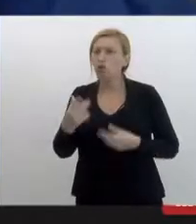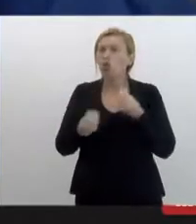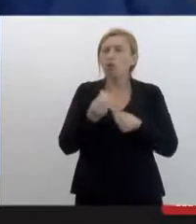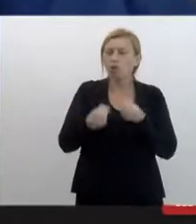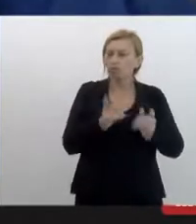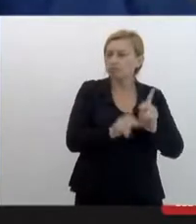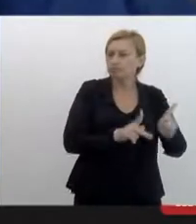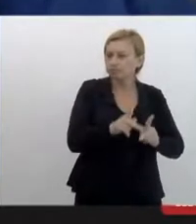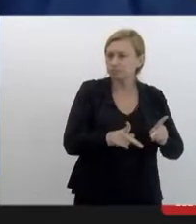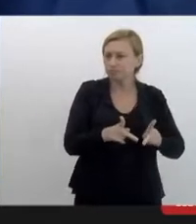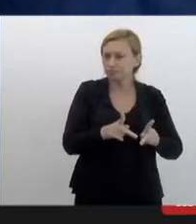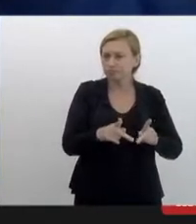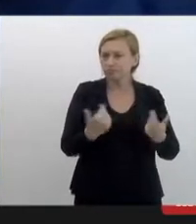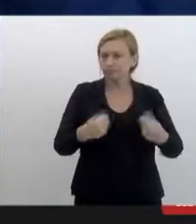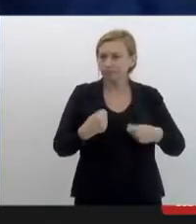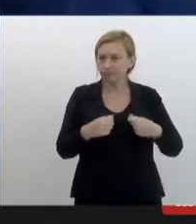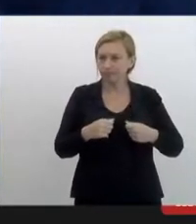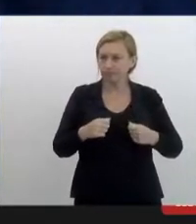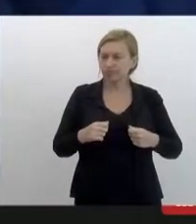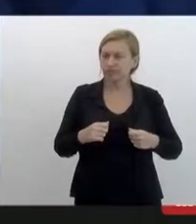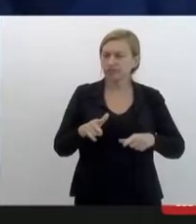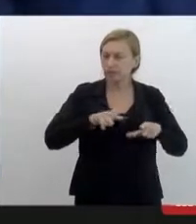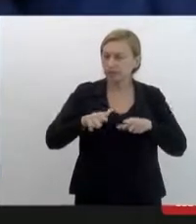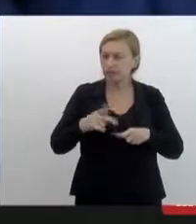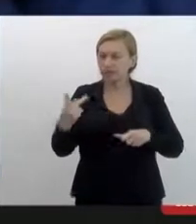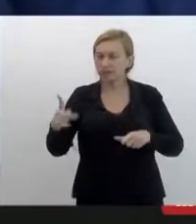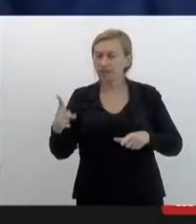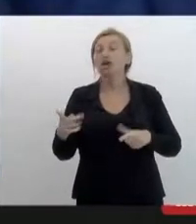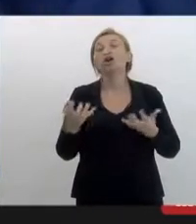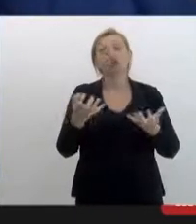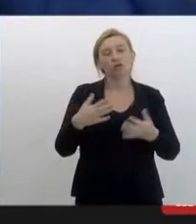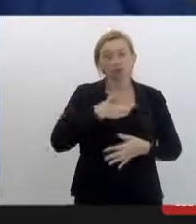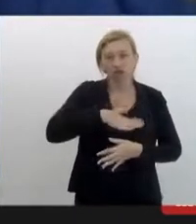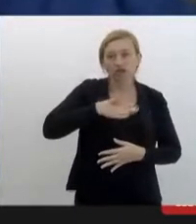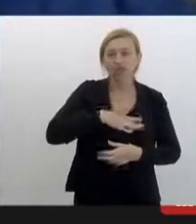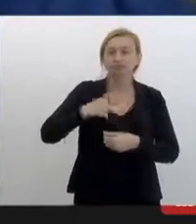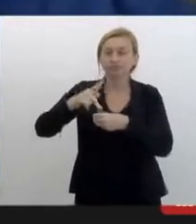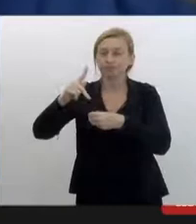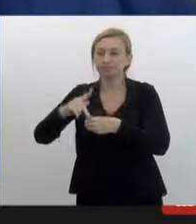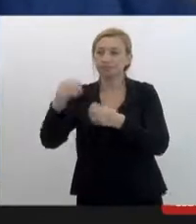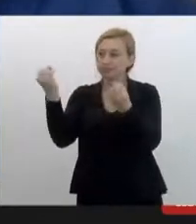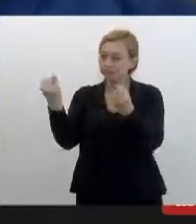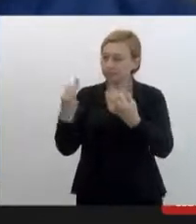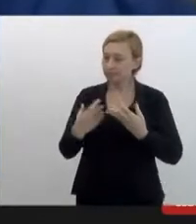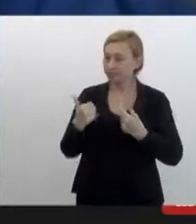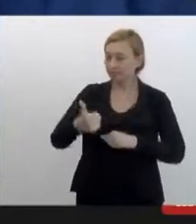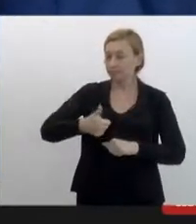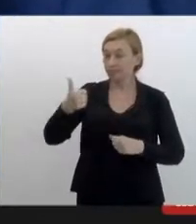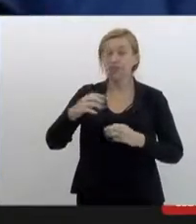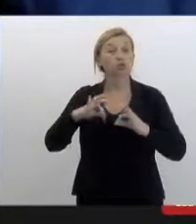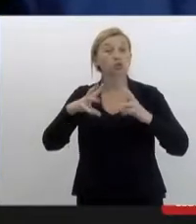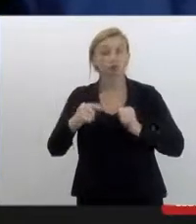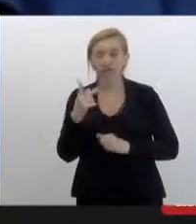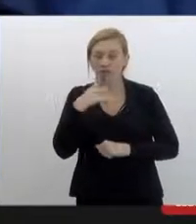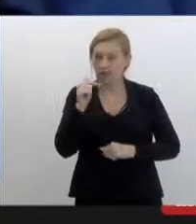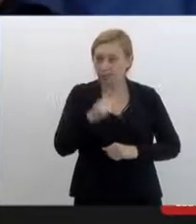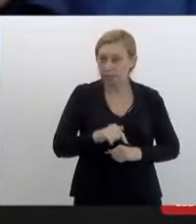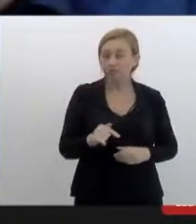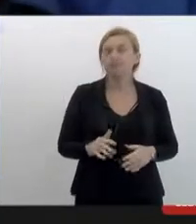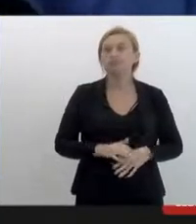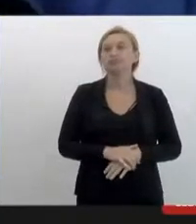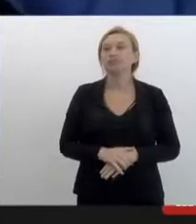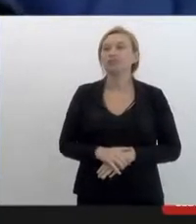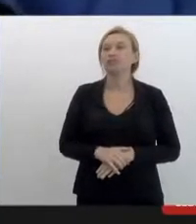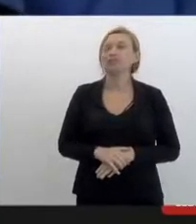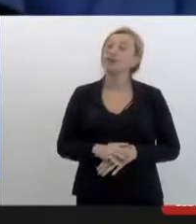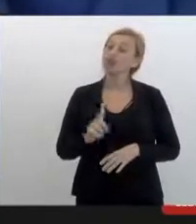que é servida por ele? Então, eu gostaria que a Petrobras prestasse esclarecimentos cabais sobre tudo que foi dito aqui. E aí eu